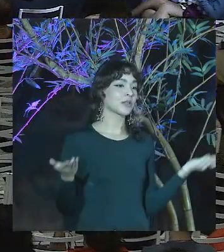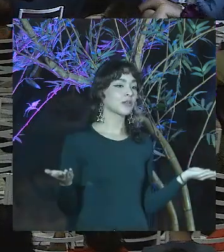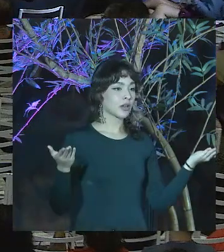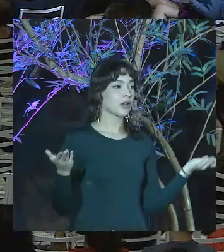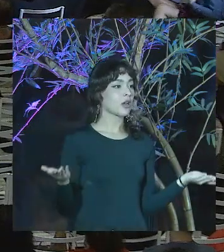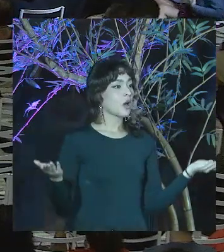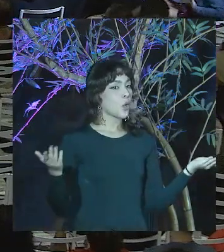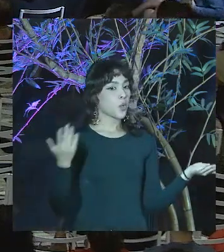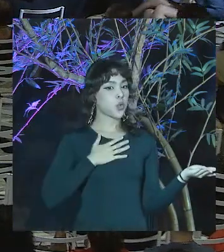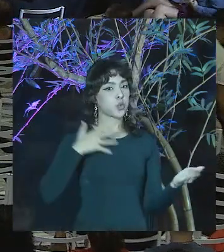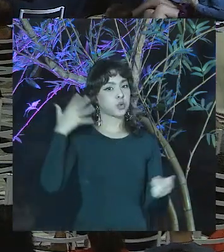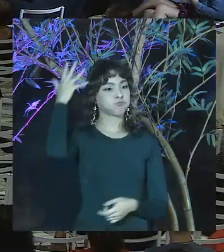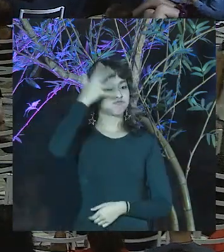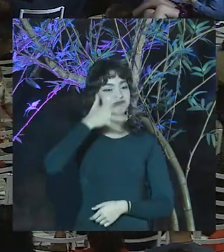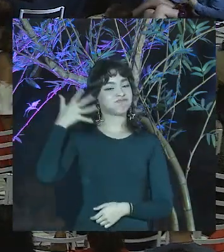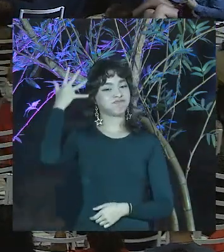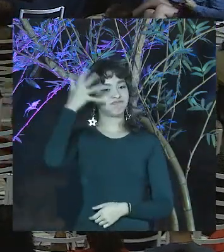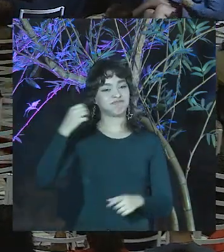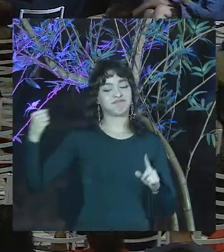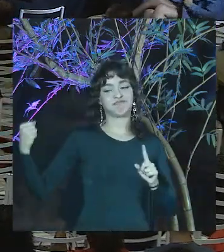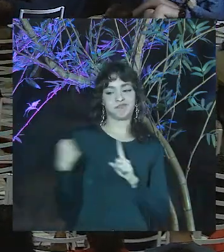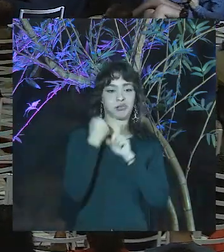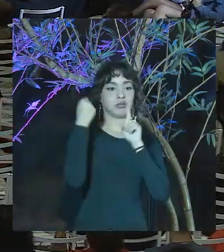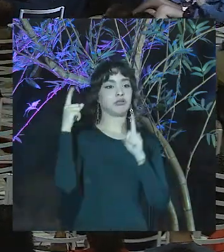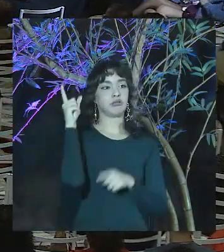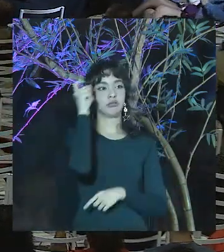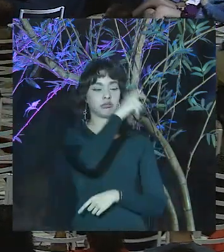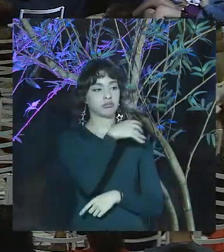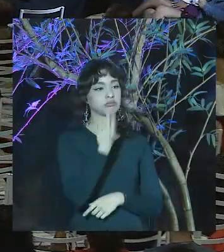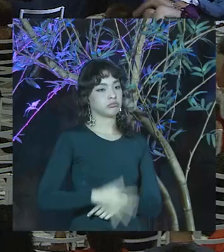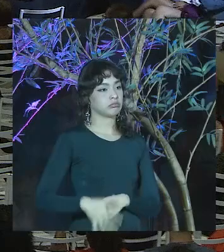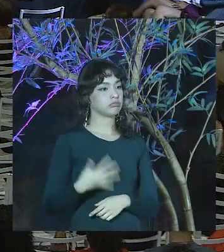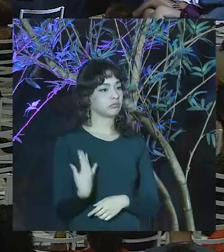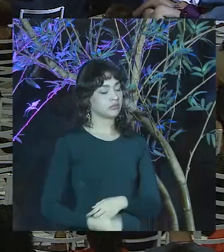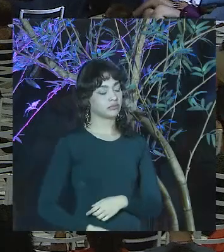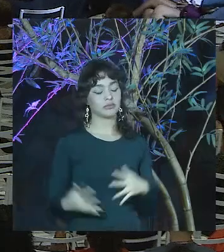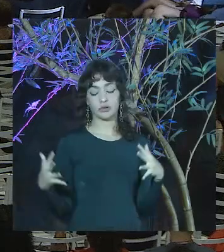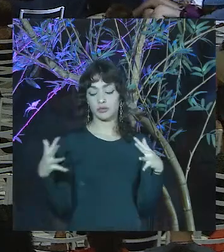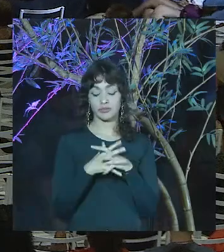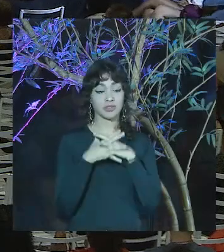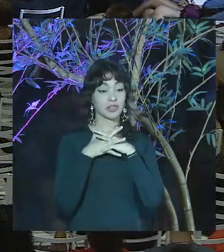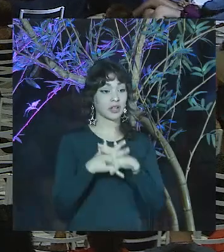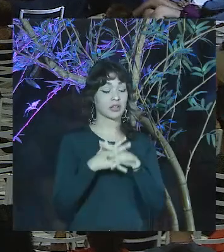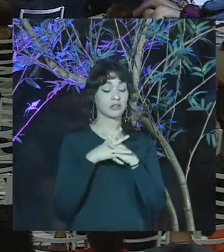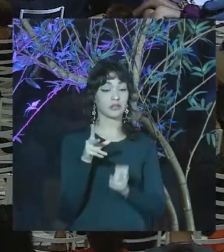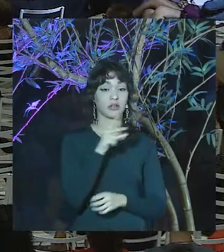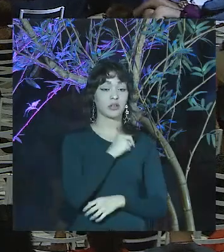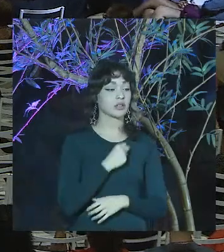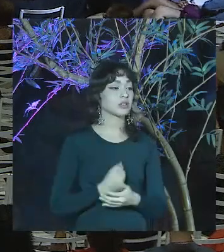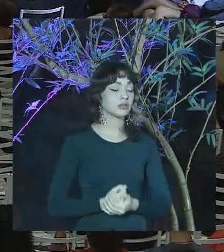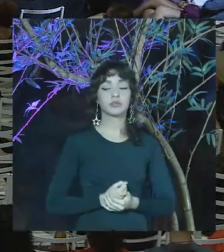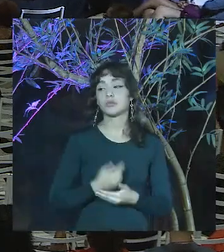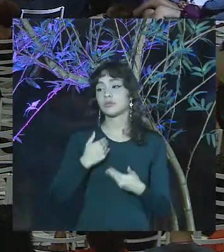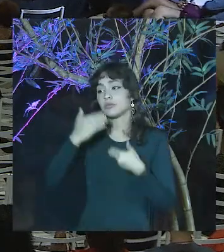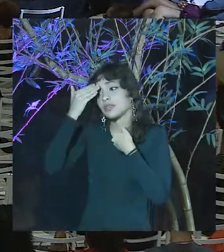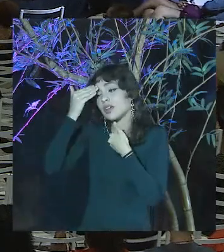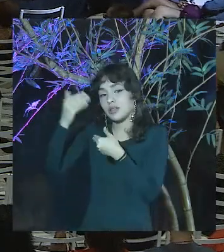Que palestra difícil essa anterior, né? Que complicado esse tema. Muito obrigado. Eu falei para